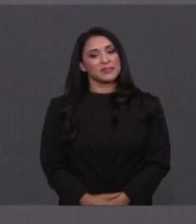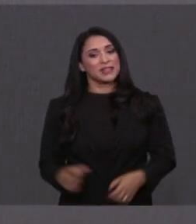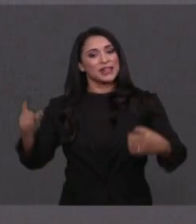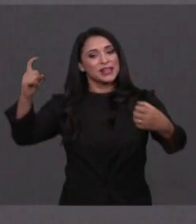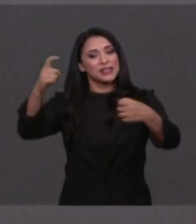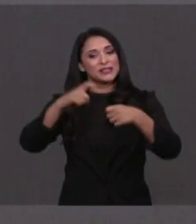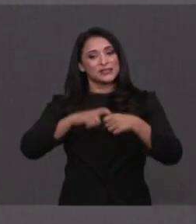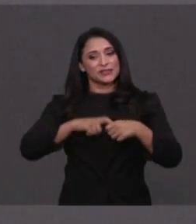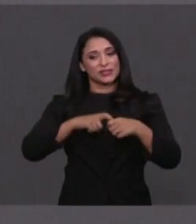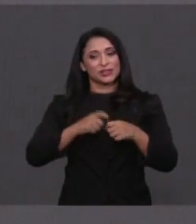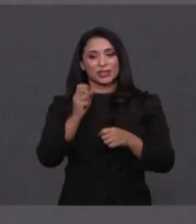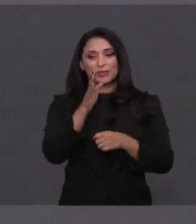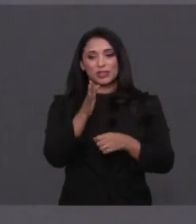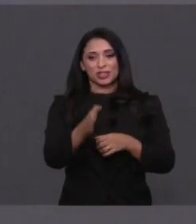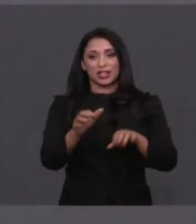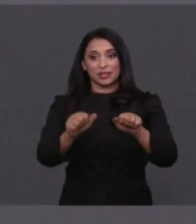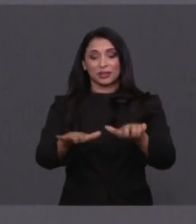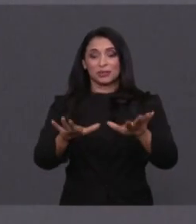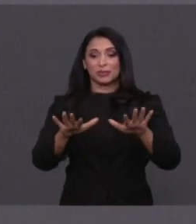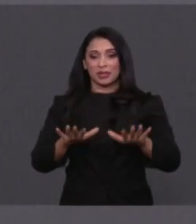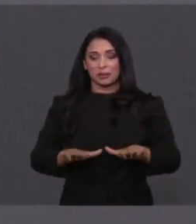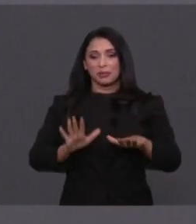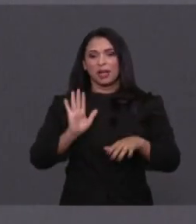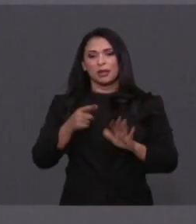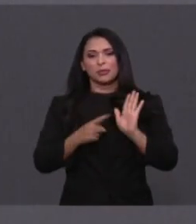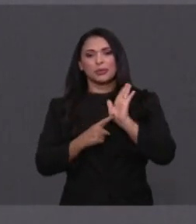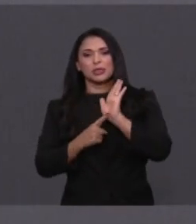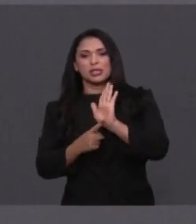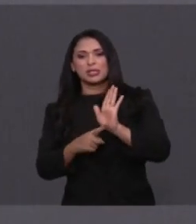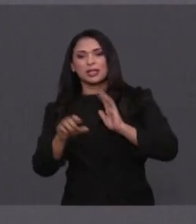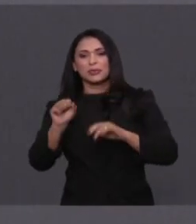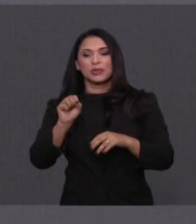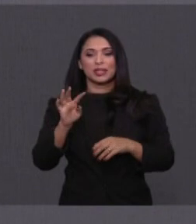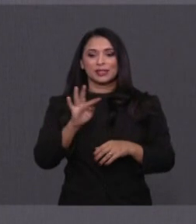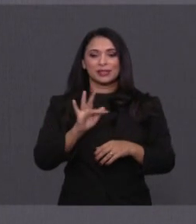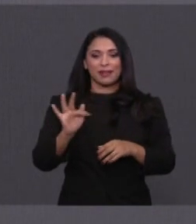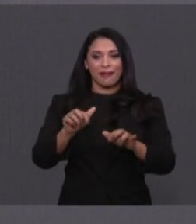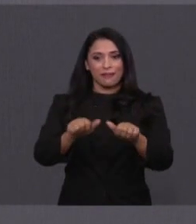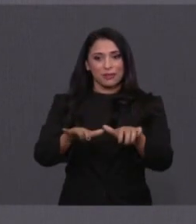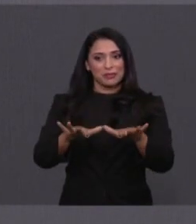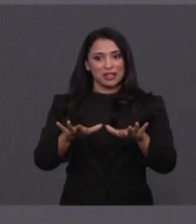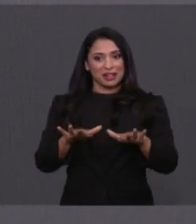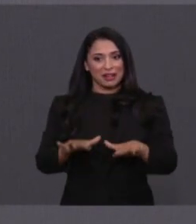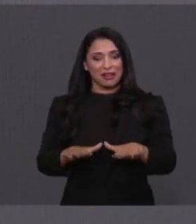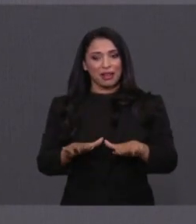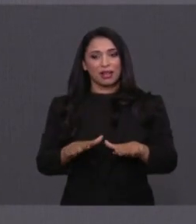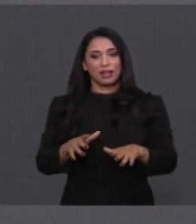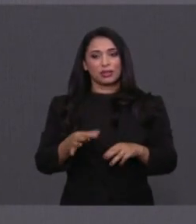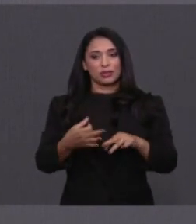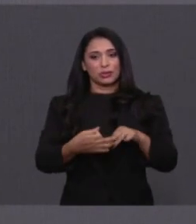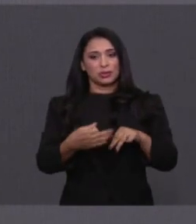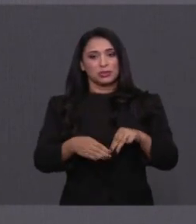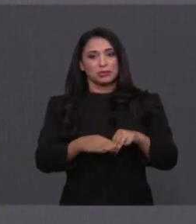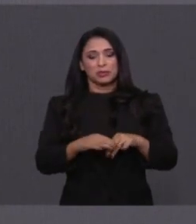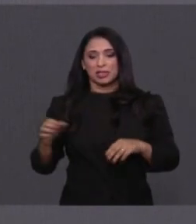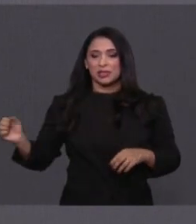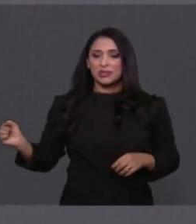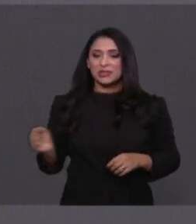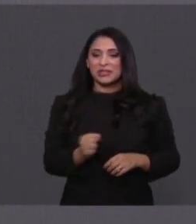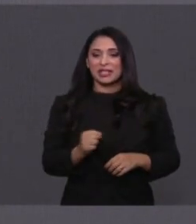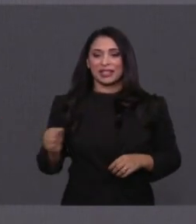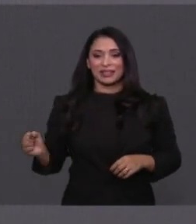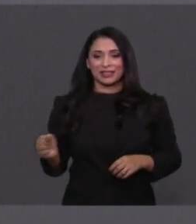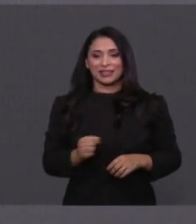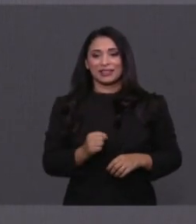Estamos de volta com o Direto do Plenário, já com imagens do plenário do Supremo Tribunal Federal, com a entrada dos ministros neste exato